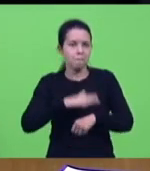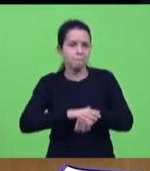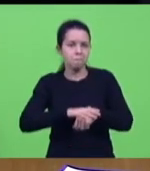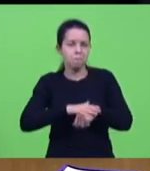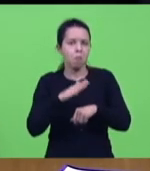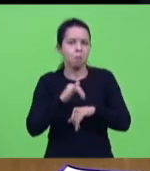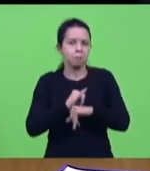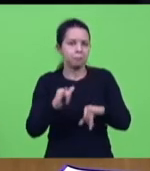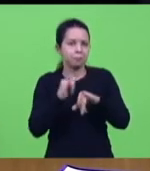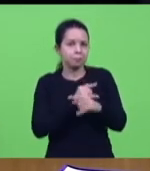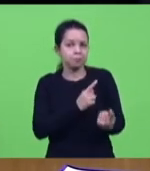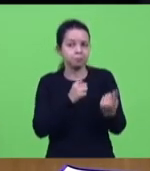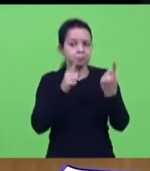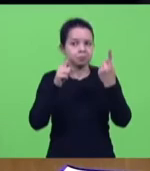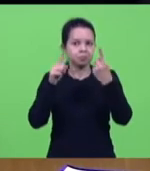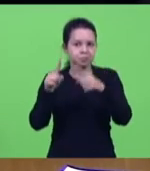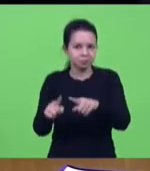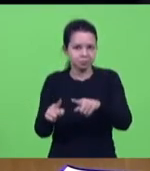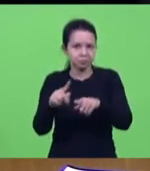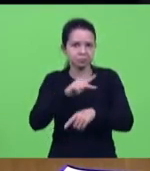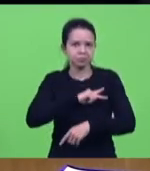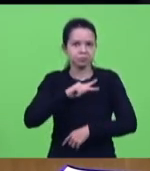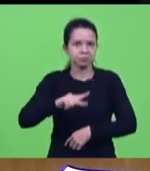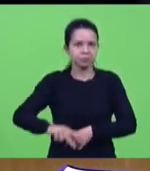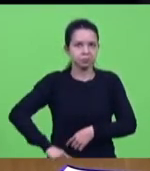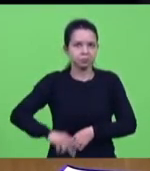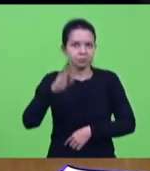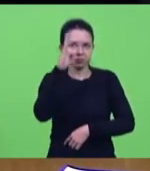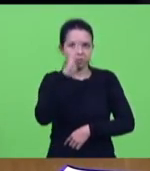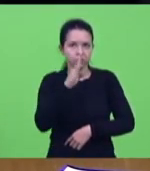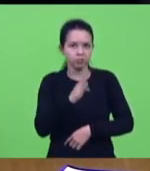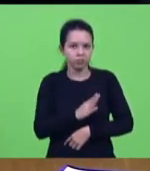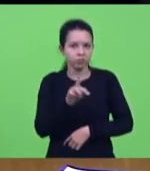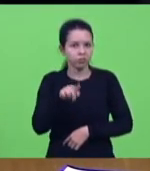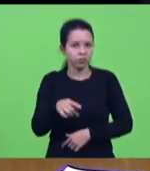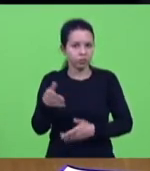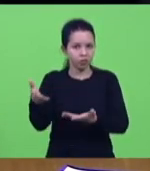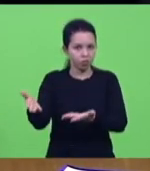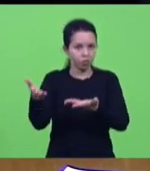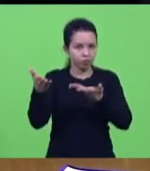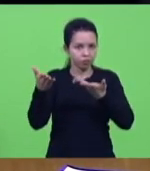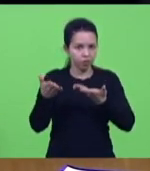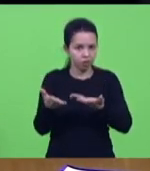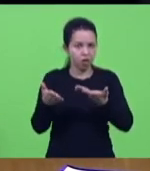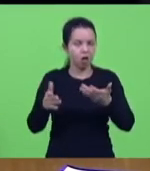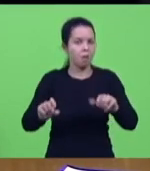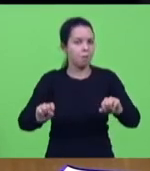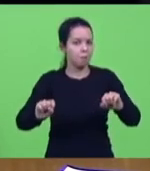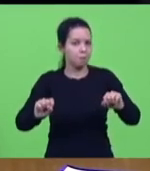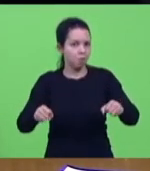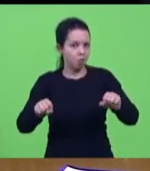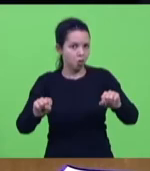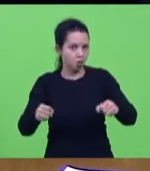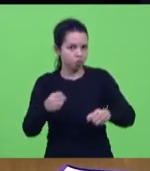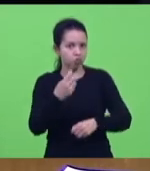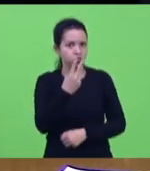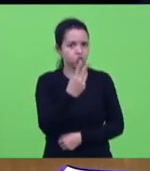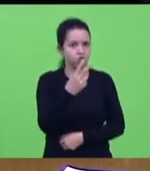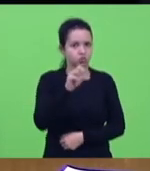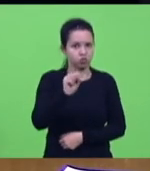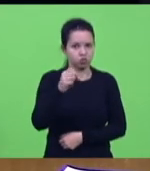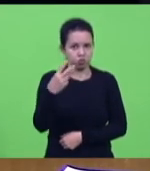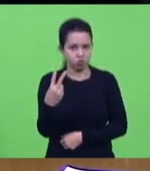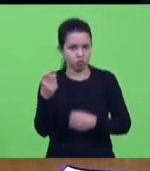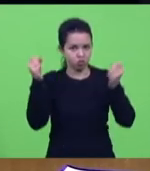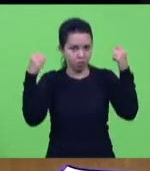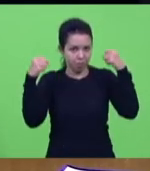contra o presidente da República na atualidade seria convidá-lo a andar de moto pela 282 de Chapecó até